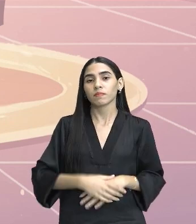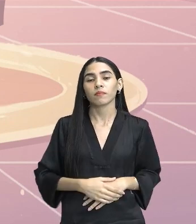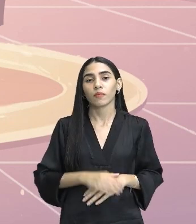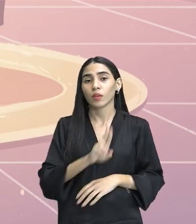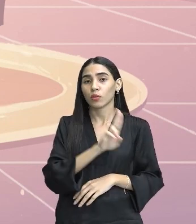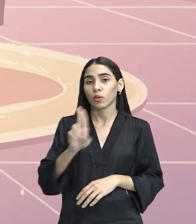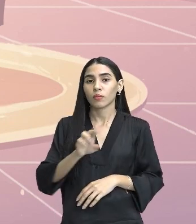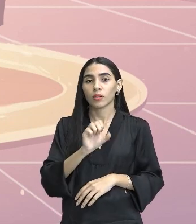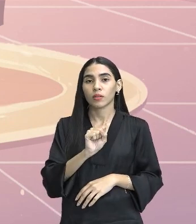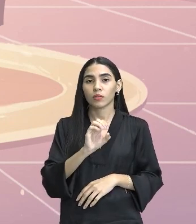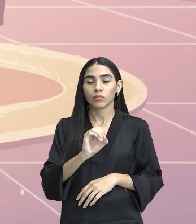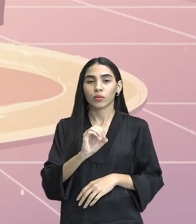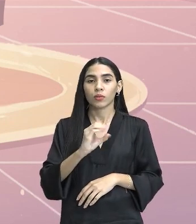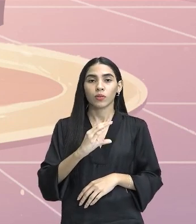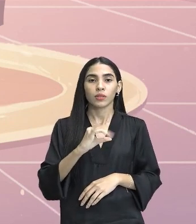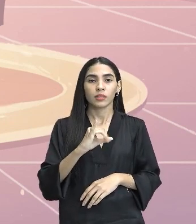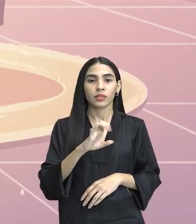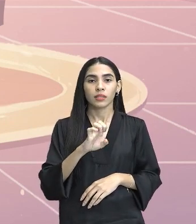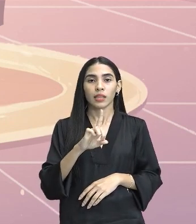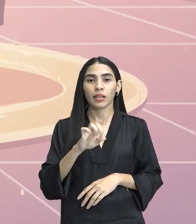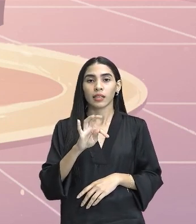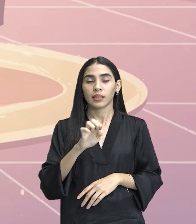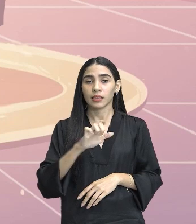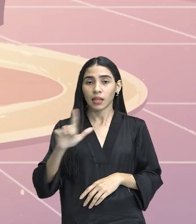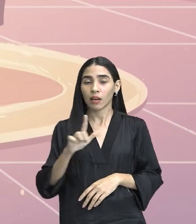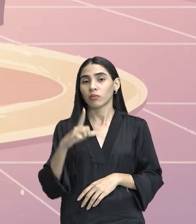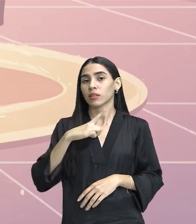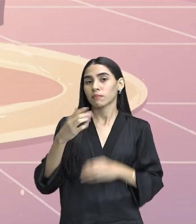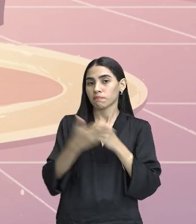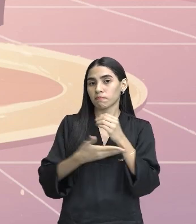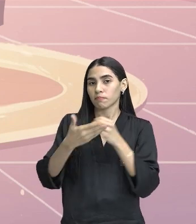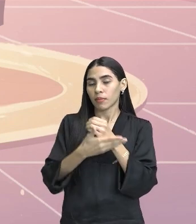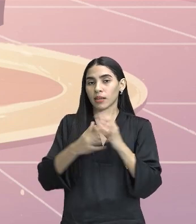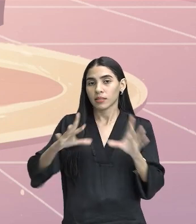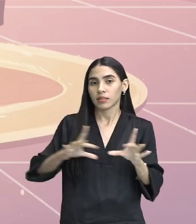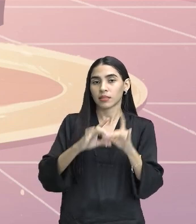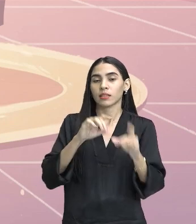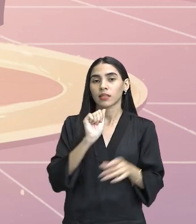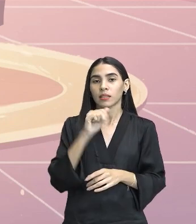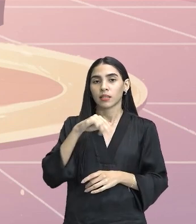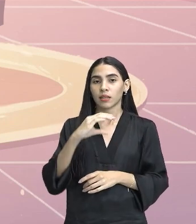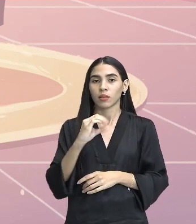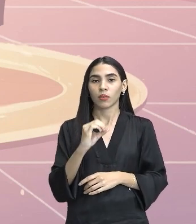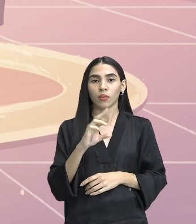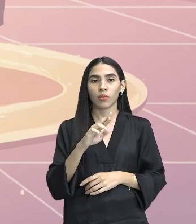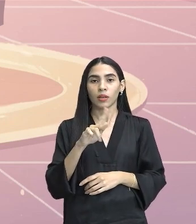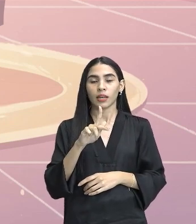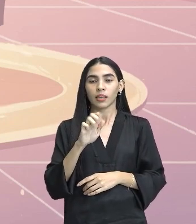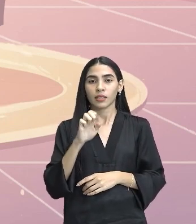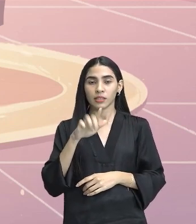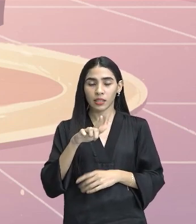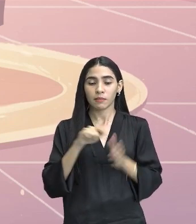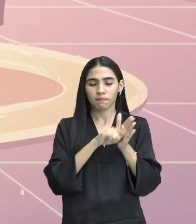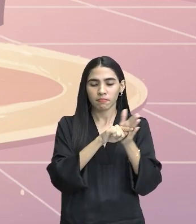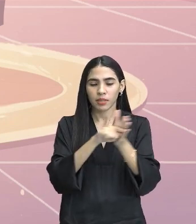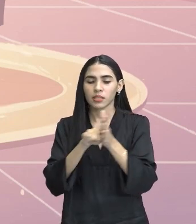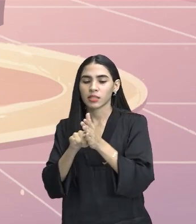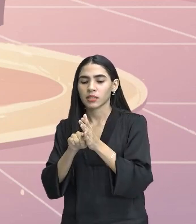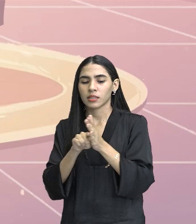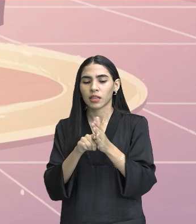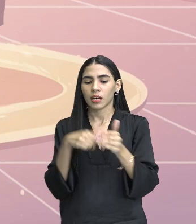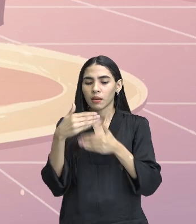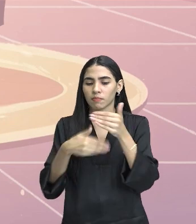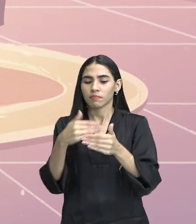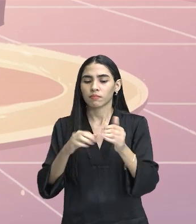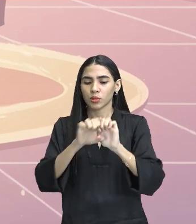denominada de societal. Ela é baseada no processo de ancoragem e investiga a construção das representações